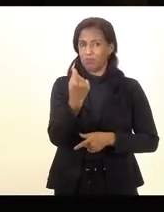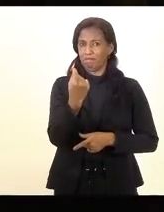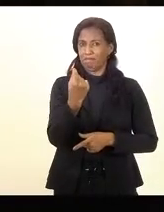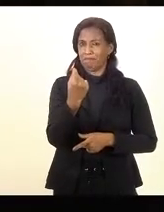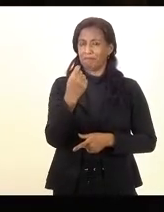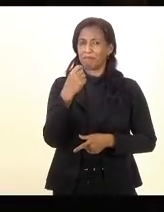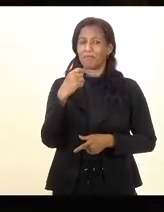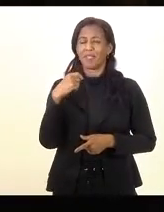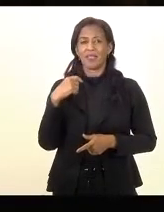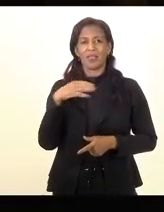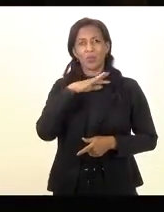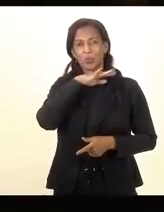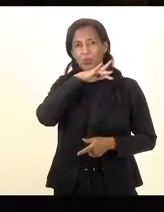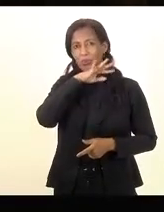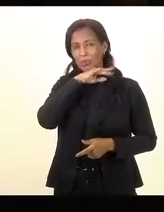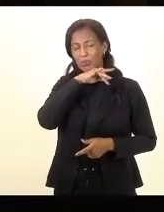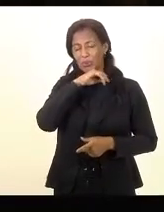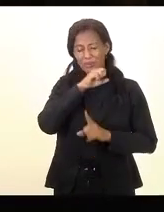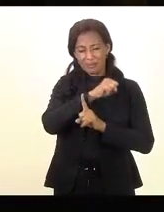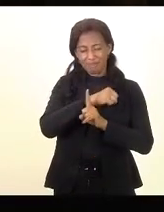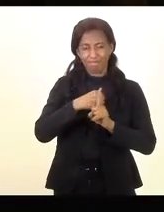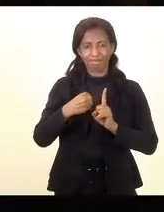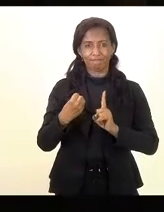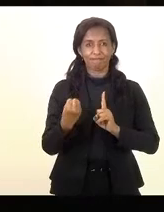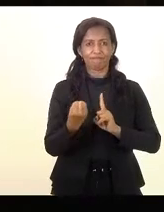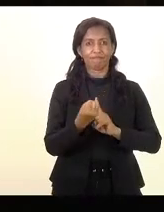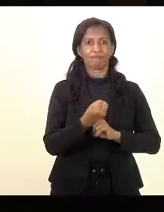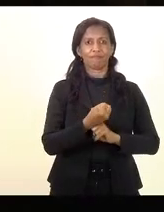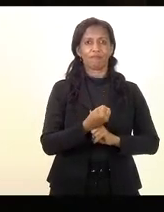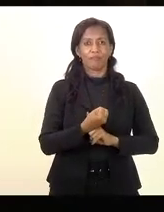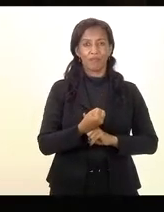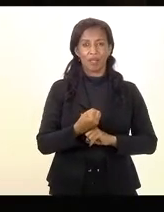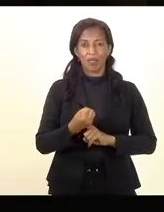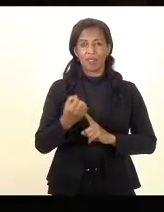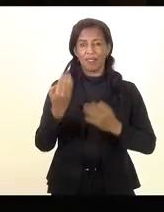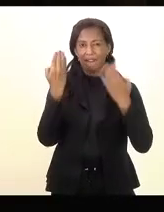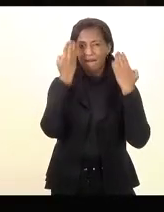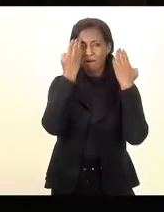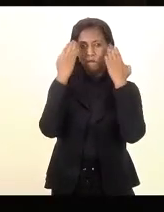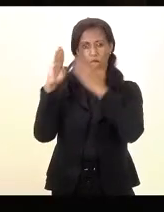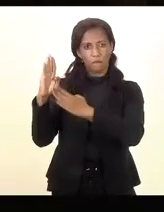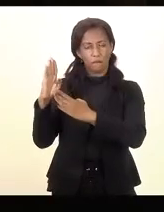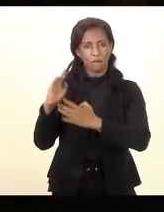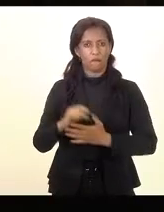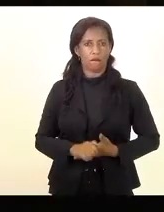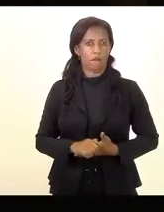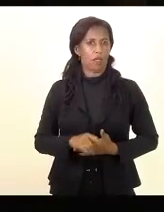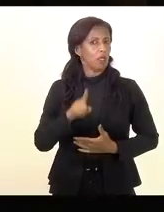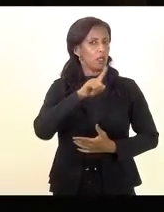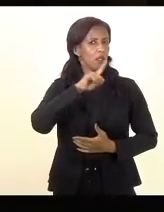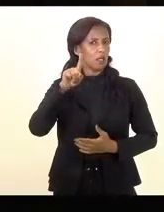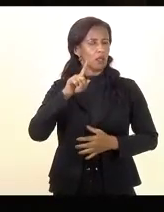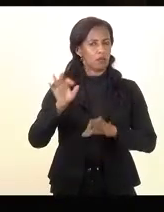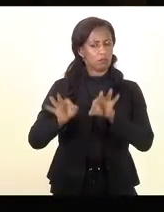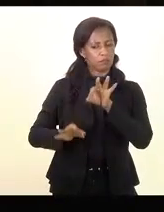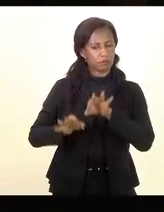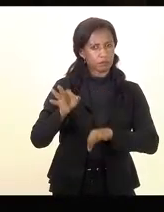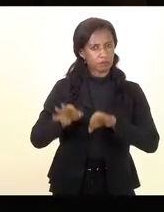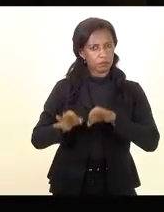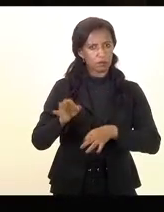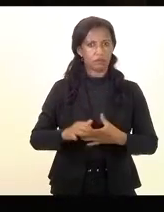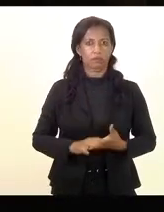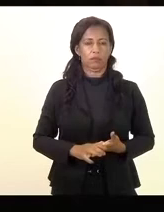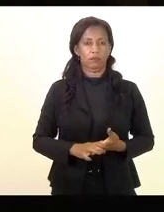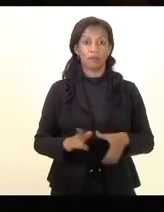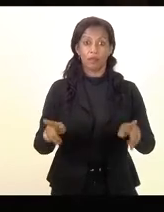perversa na sociedade que é a lógica da vingança e não a lógica da justiça inclusive a